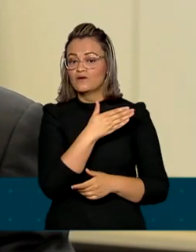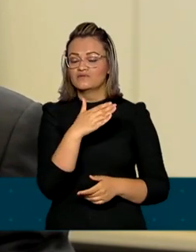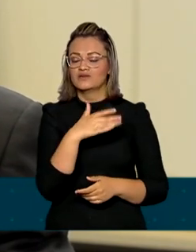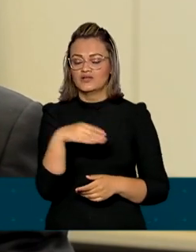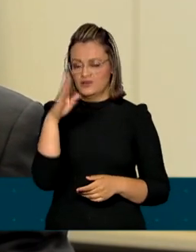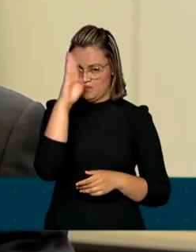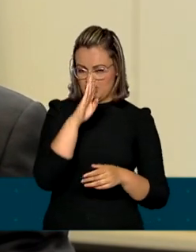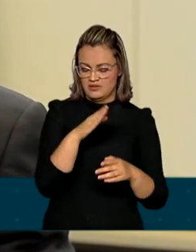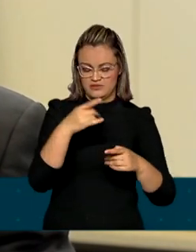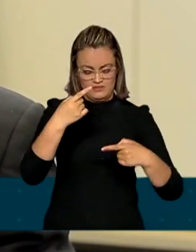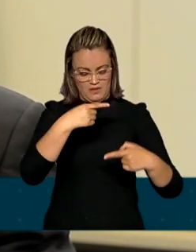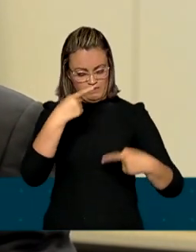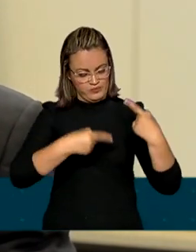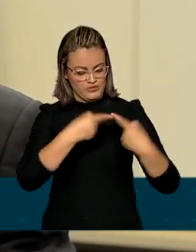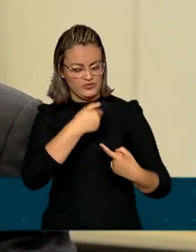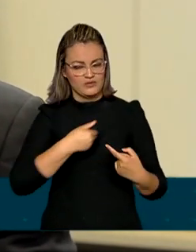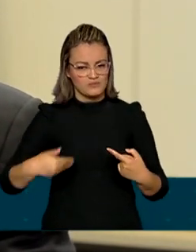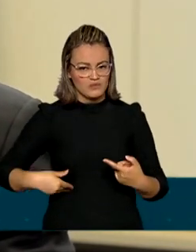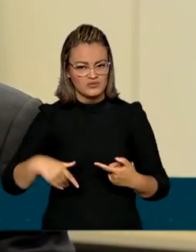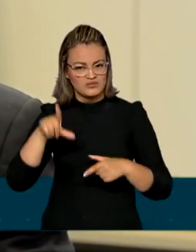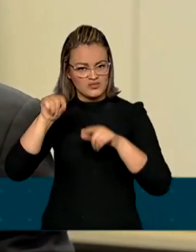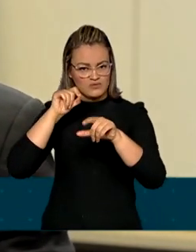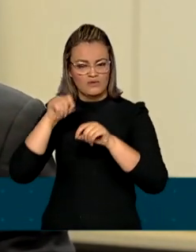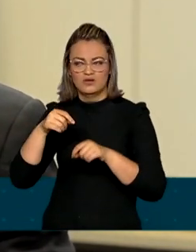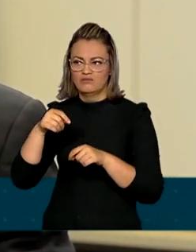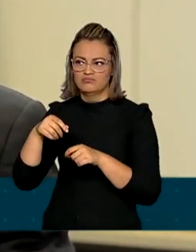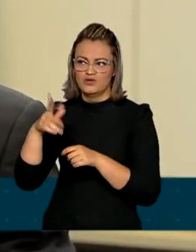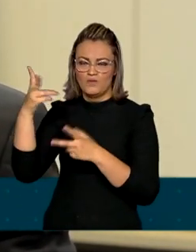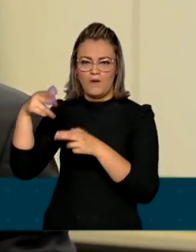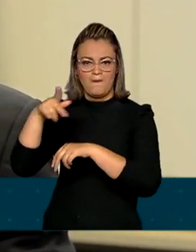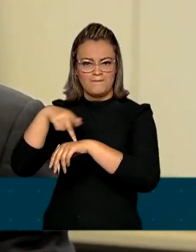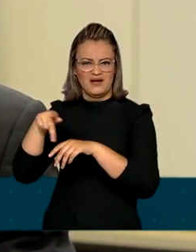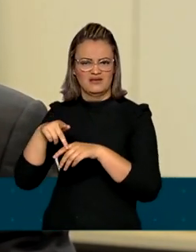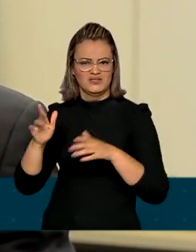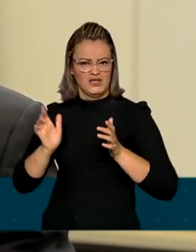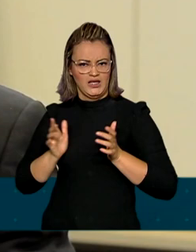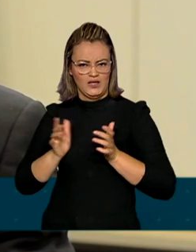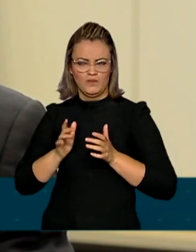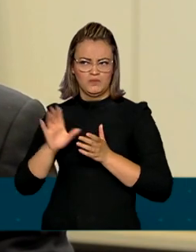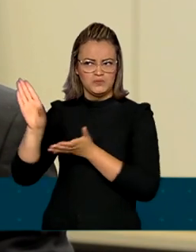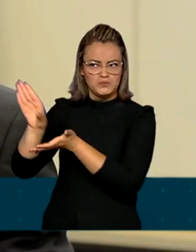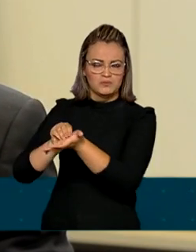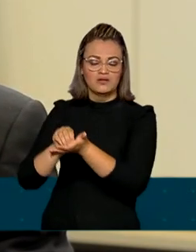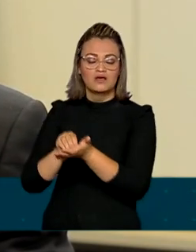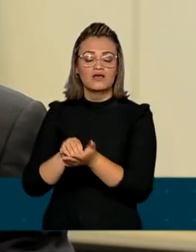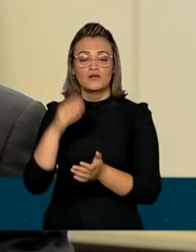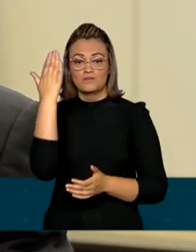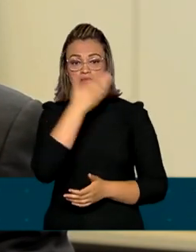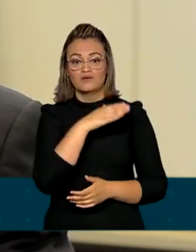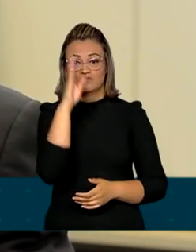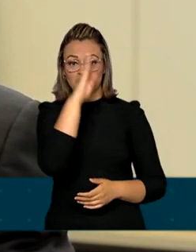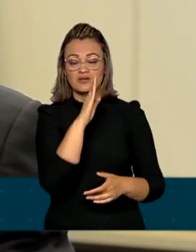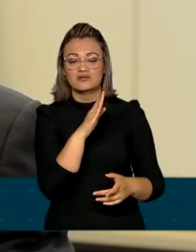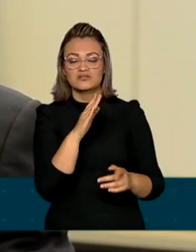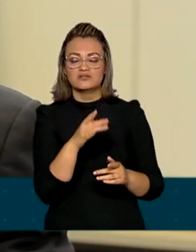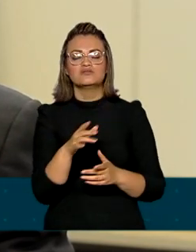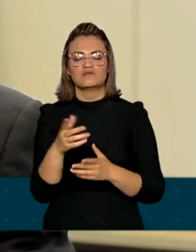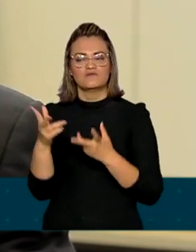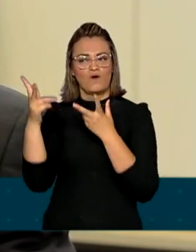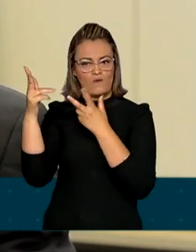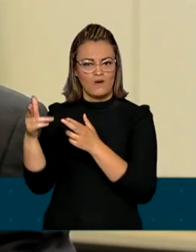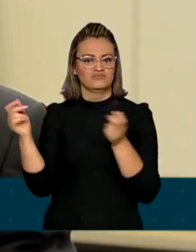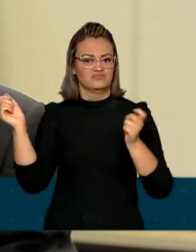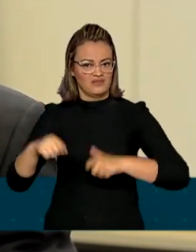do país às políticas públicas adotadas pelos países mais ricos do mundo e também mostra que o Brasil está apto a fazer essa adesão,